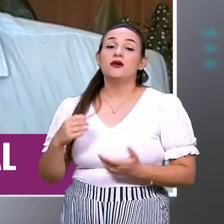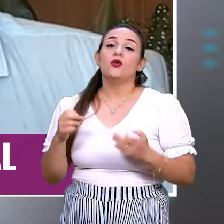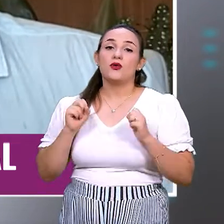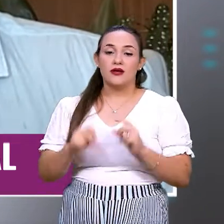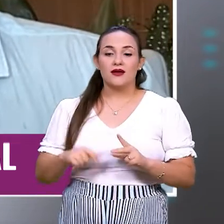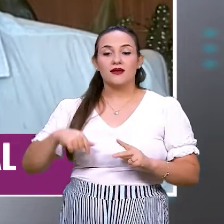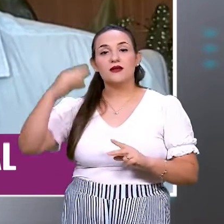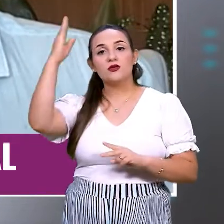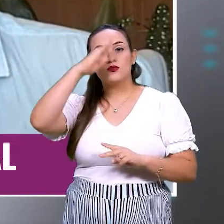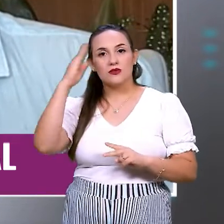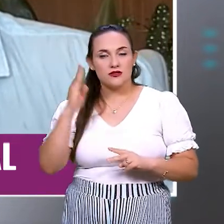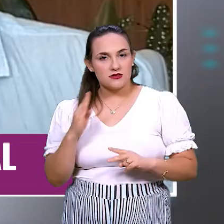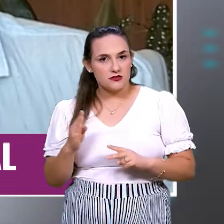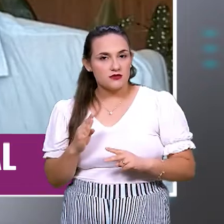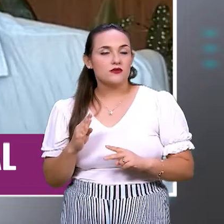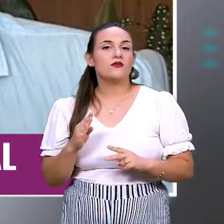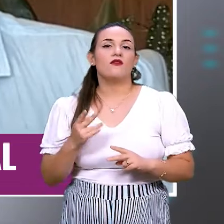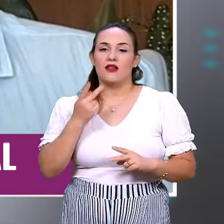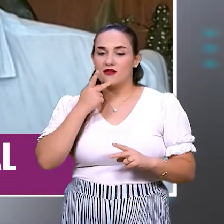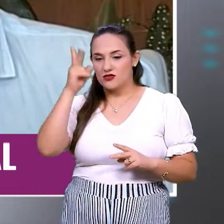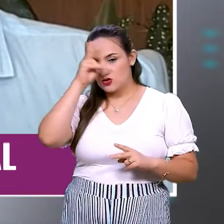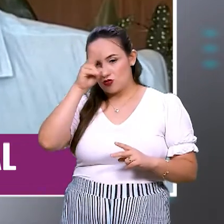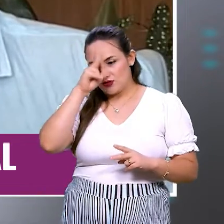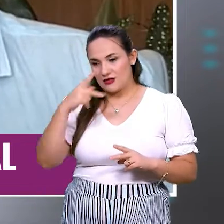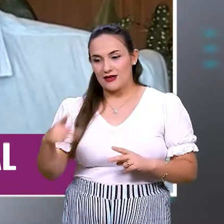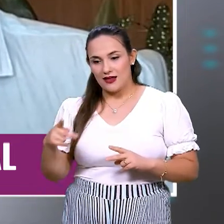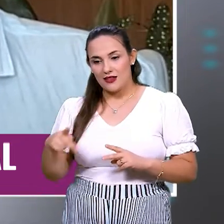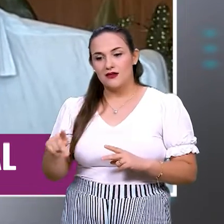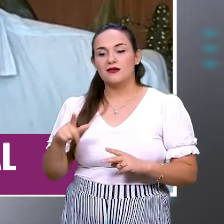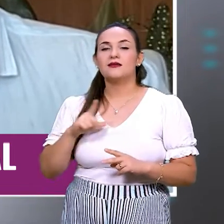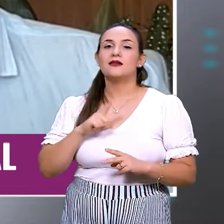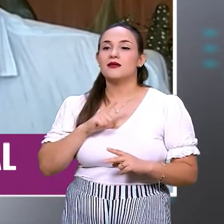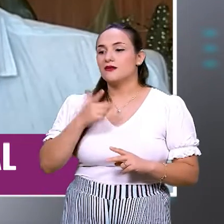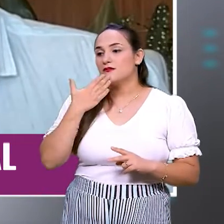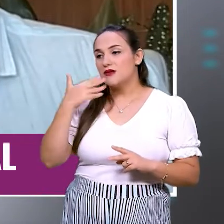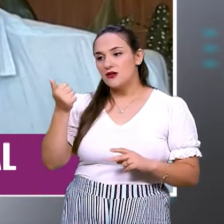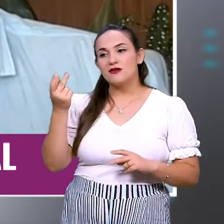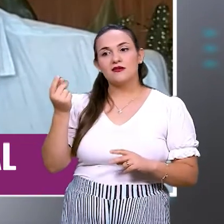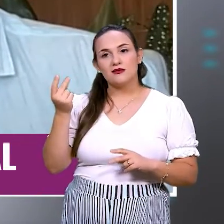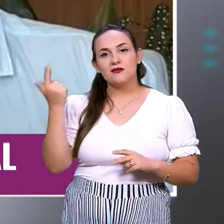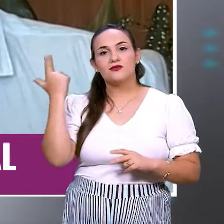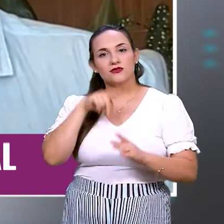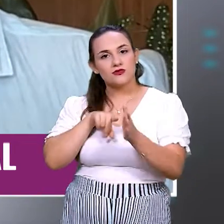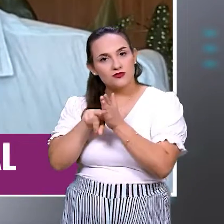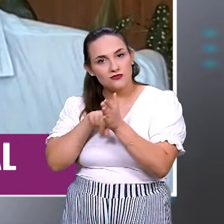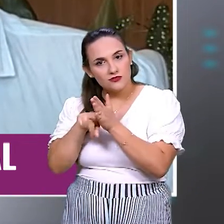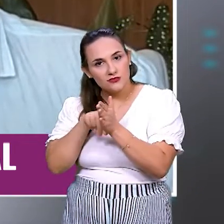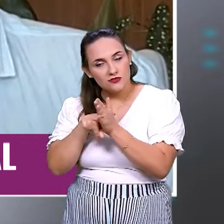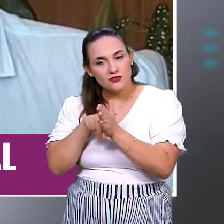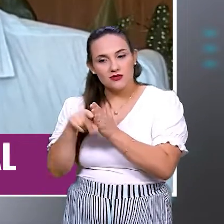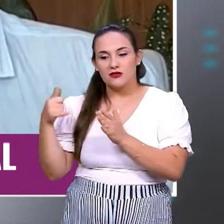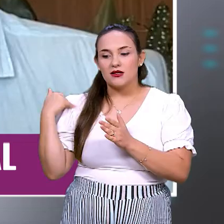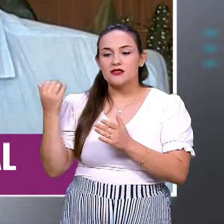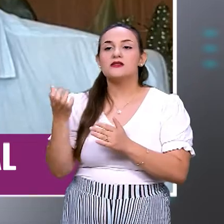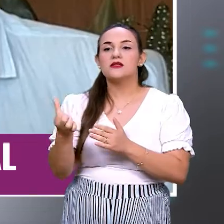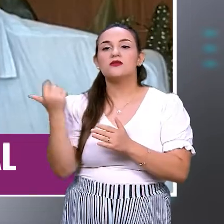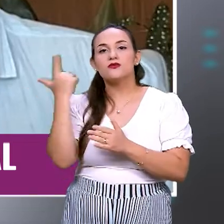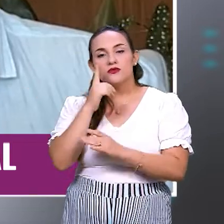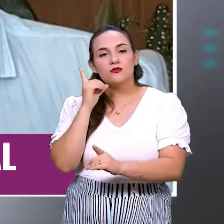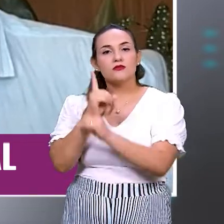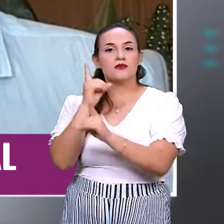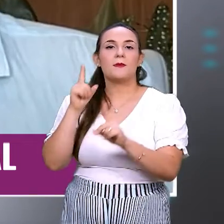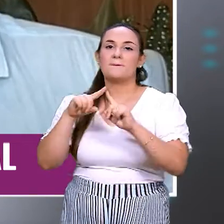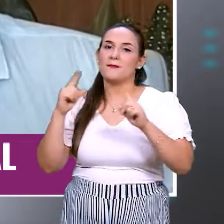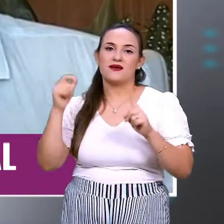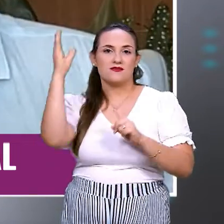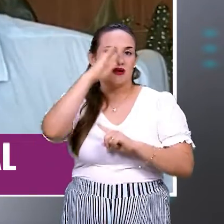uma resistência muito grande. E no Brasil, né, trazendo um pouquinho a história dela, que é de uma condição financeira melhor, conseguiu fazer um diagnóstico